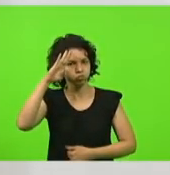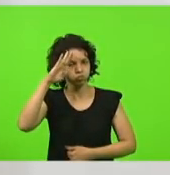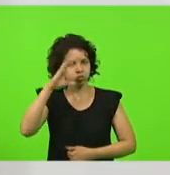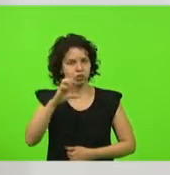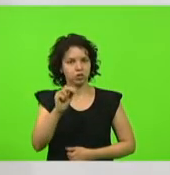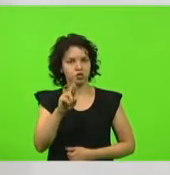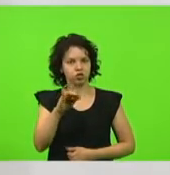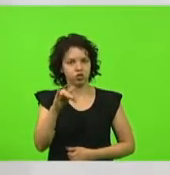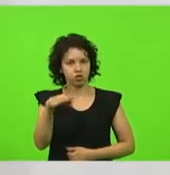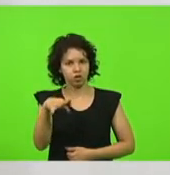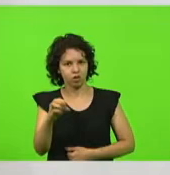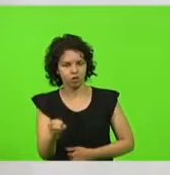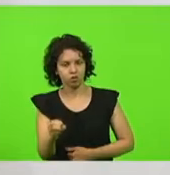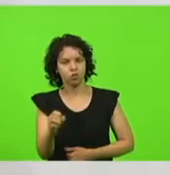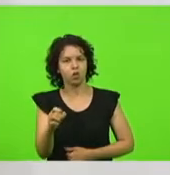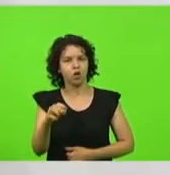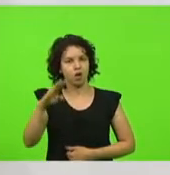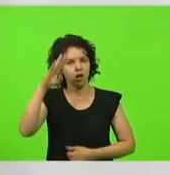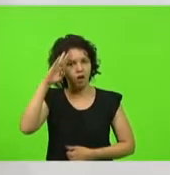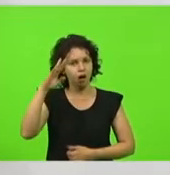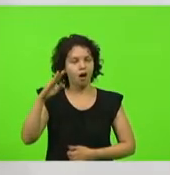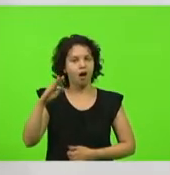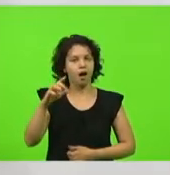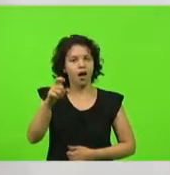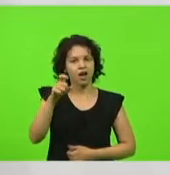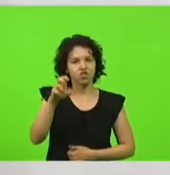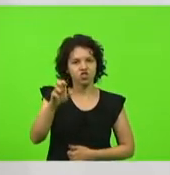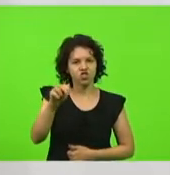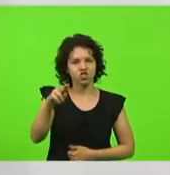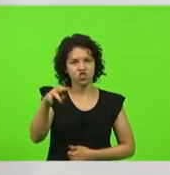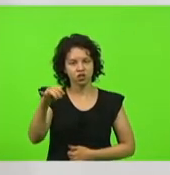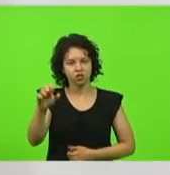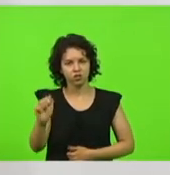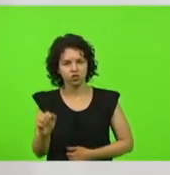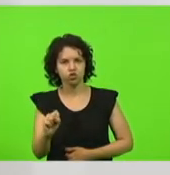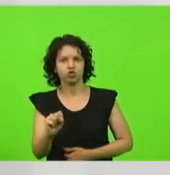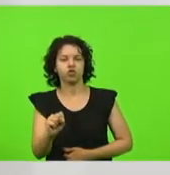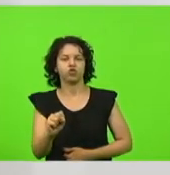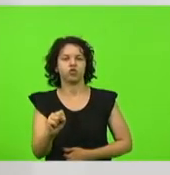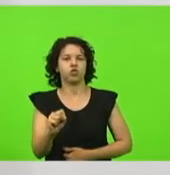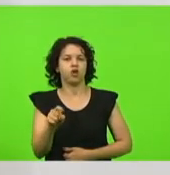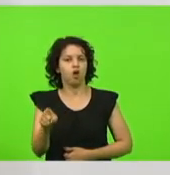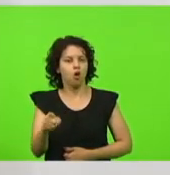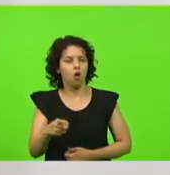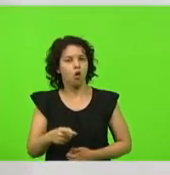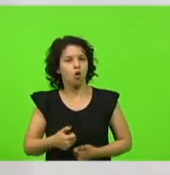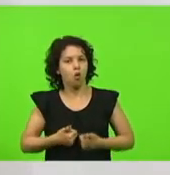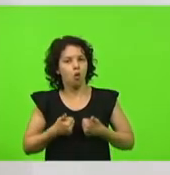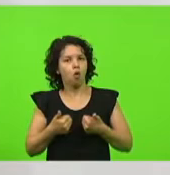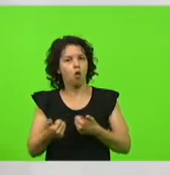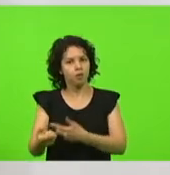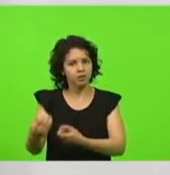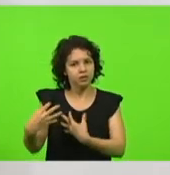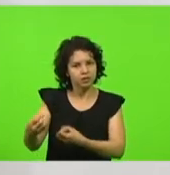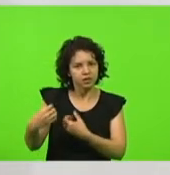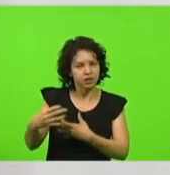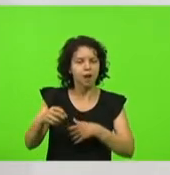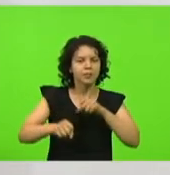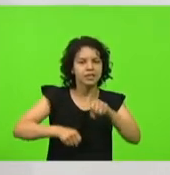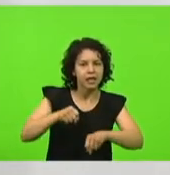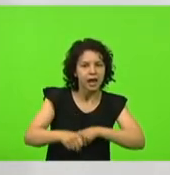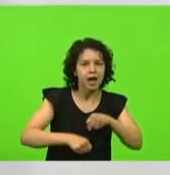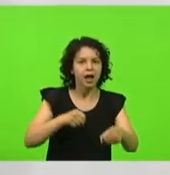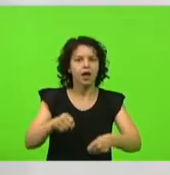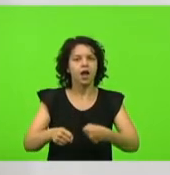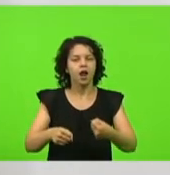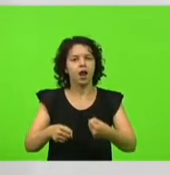subtenente do Exército de Caxias, homem livre, homem de honra, que, além de ter me ensinado a andar de bicicleta, me ensinava matemática quando era pequeno ainda, foi um